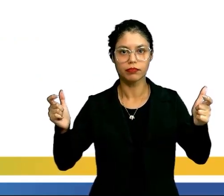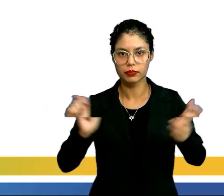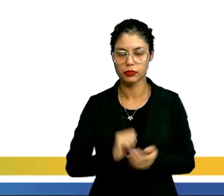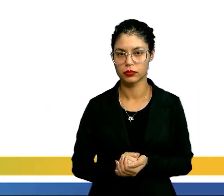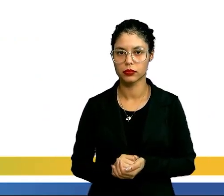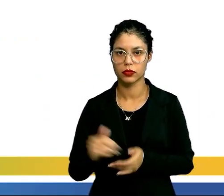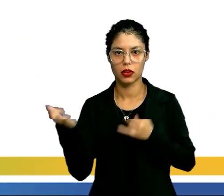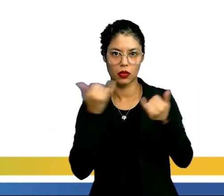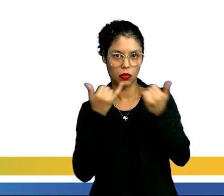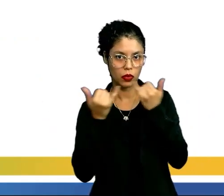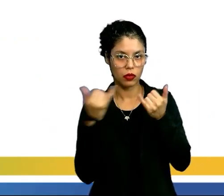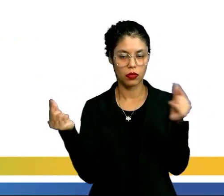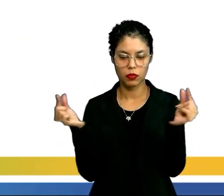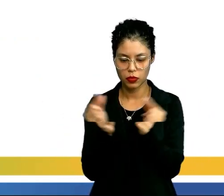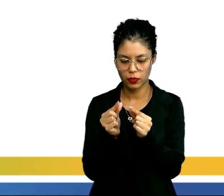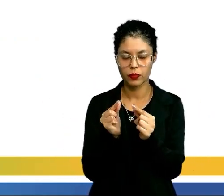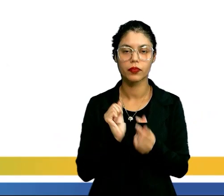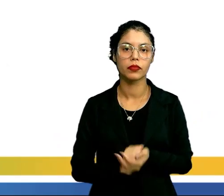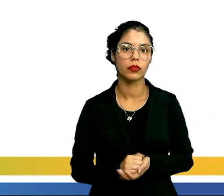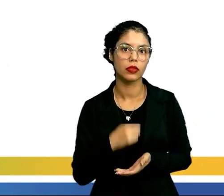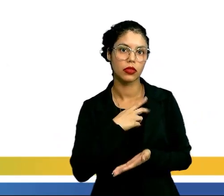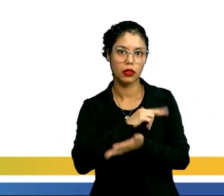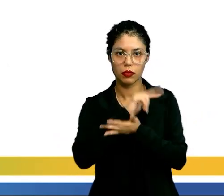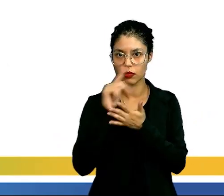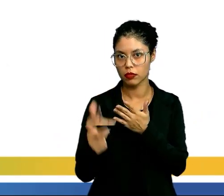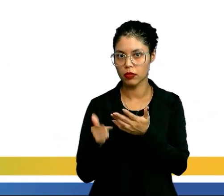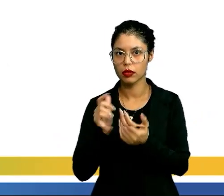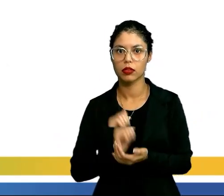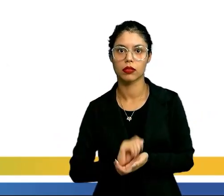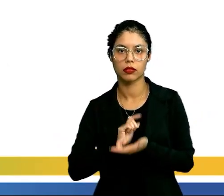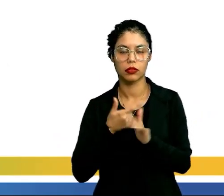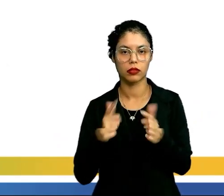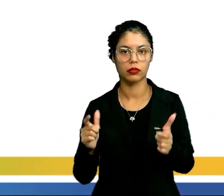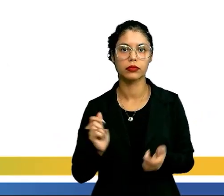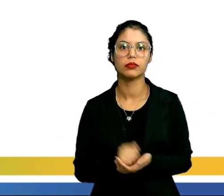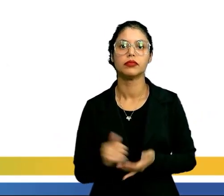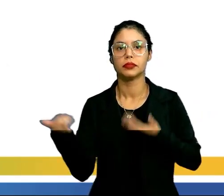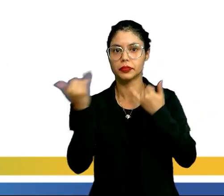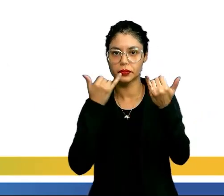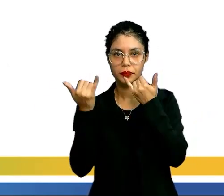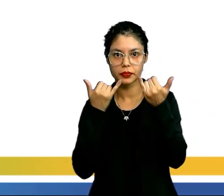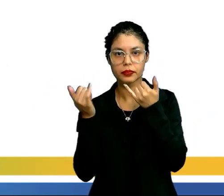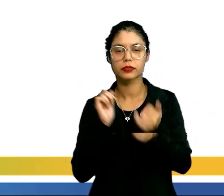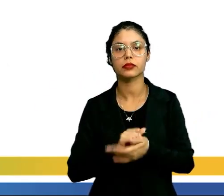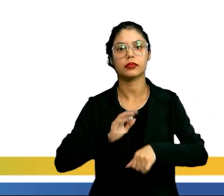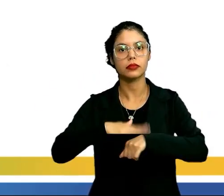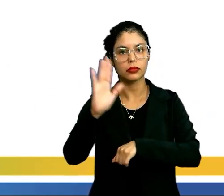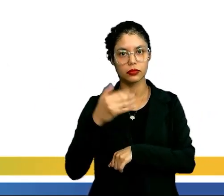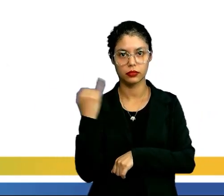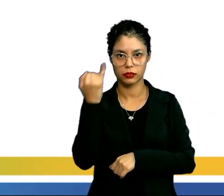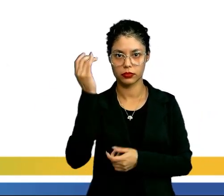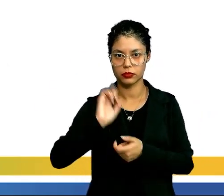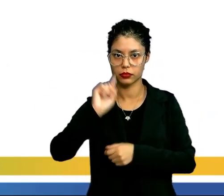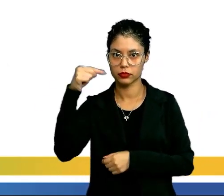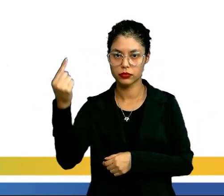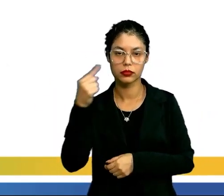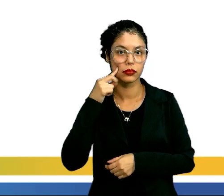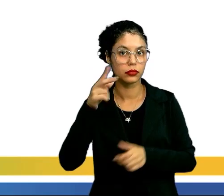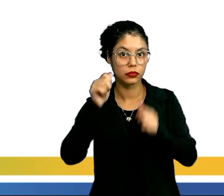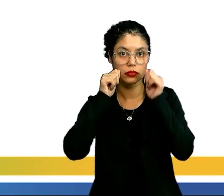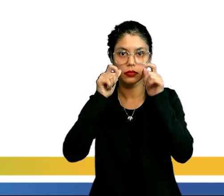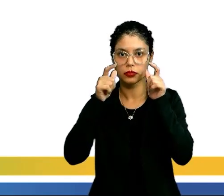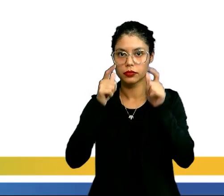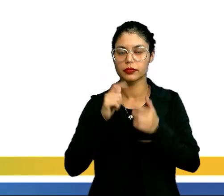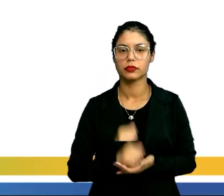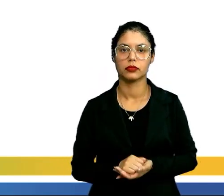e algumas informações menores. Então, nós temos vários tamanhos de letra. As informações muito mais importantes, aquela que eu quero que vocês chamem